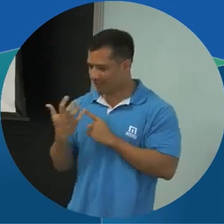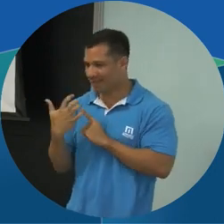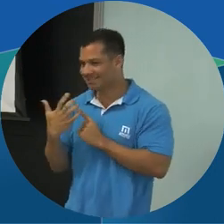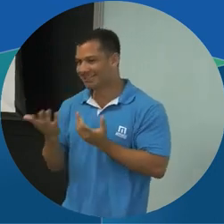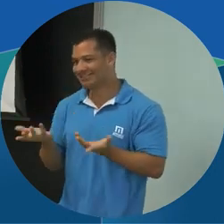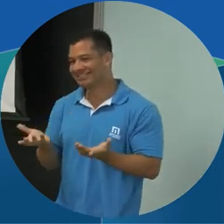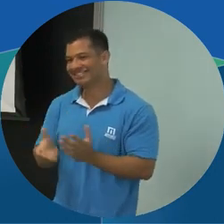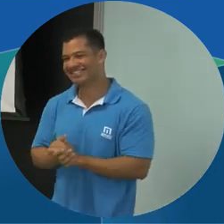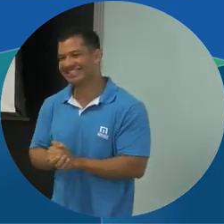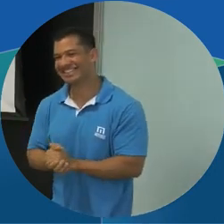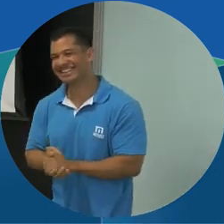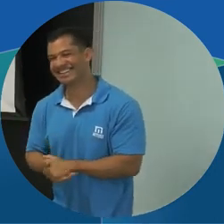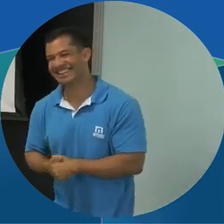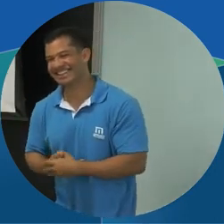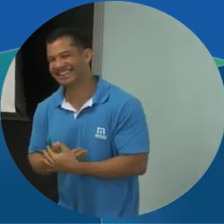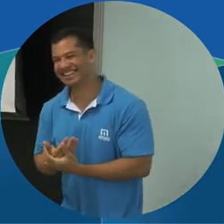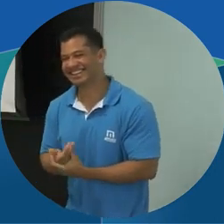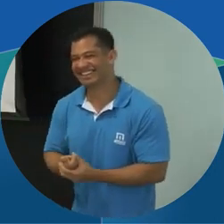Tá.